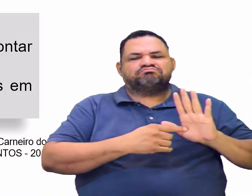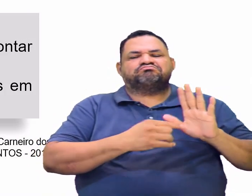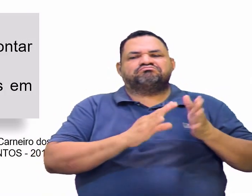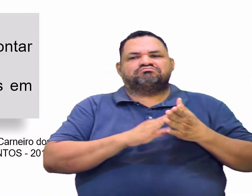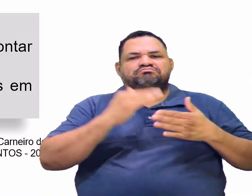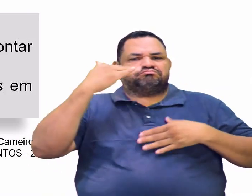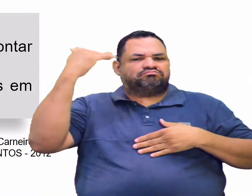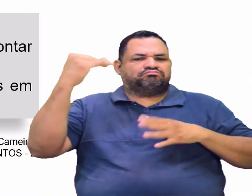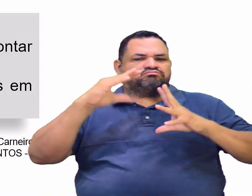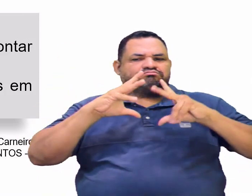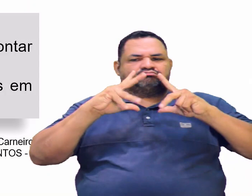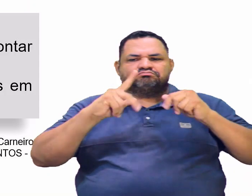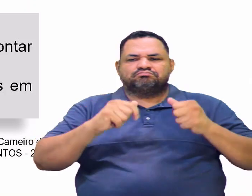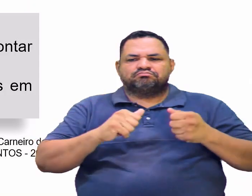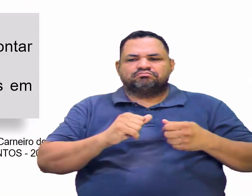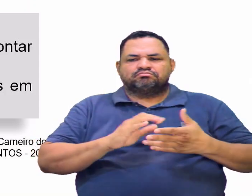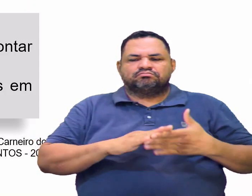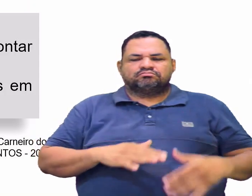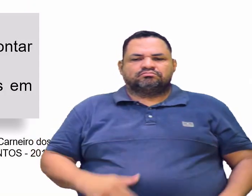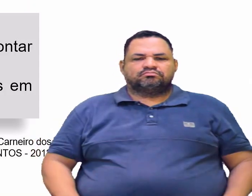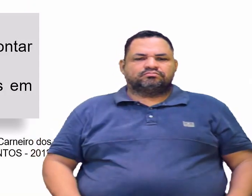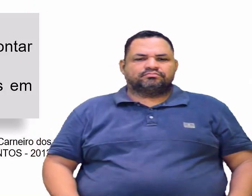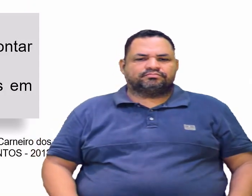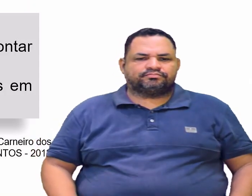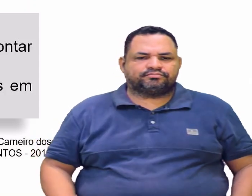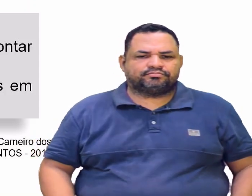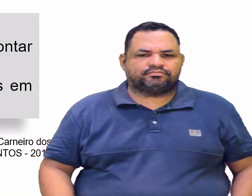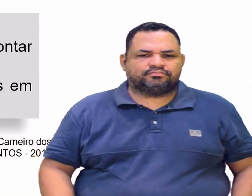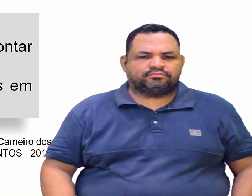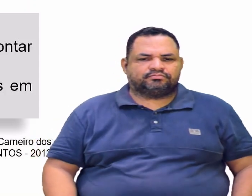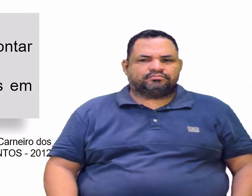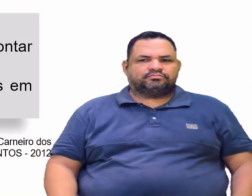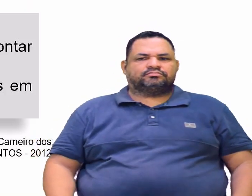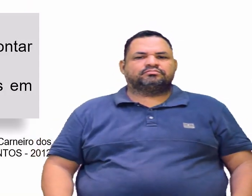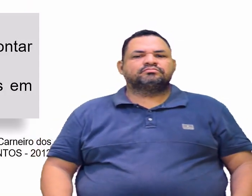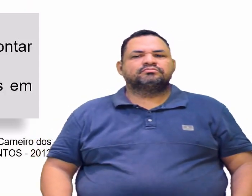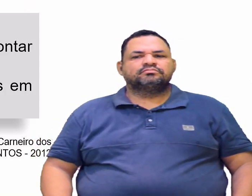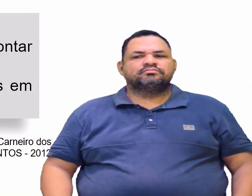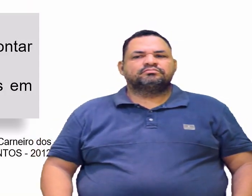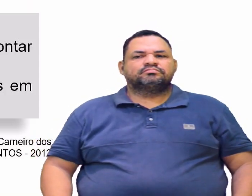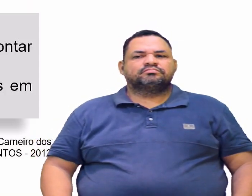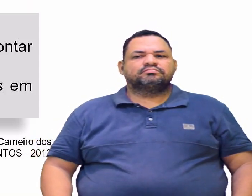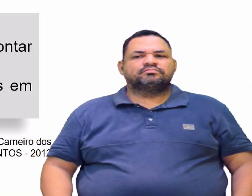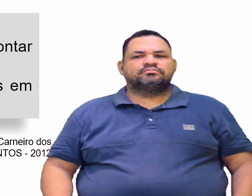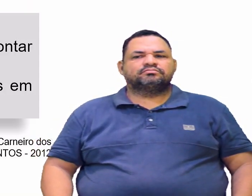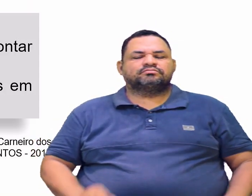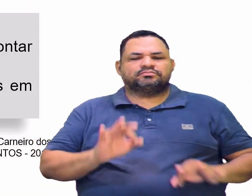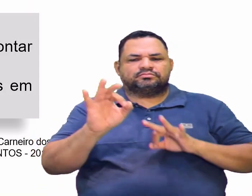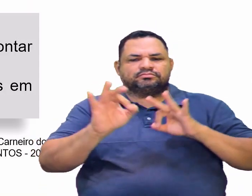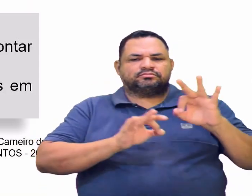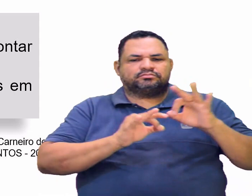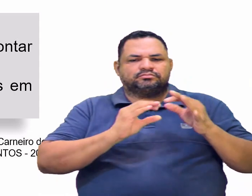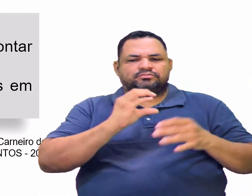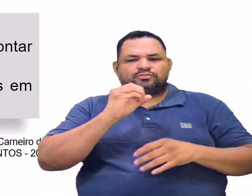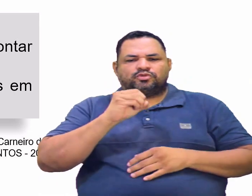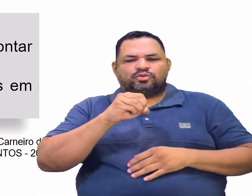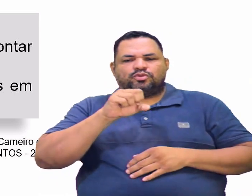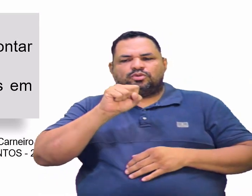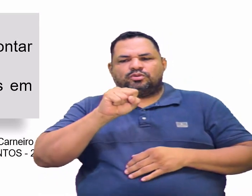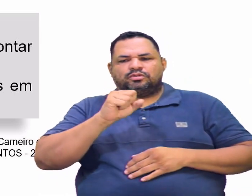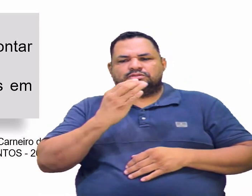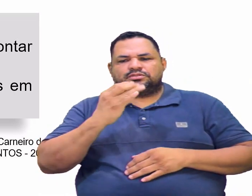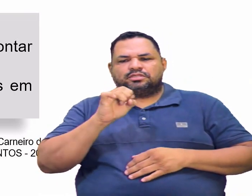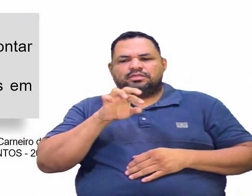reverenciado, homenageado pelo programa do Oscar, né? Pelos organizadores do